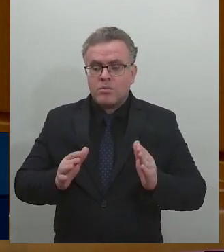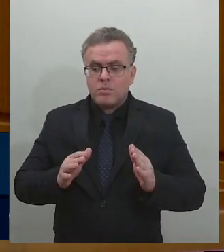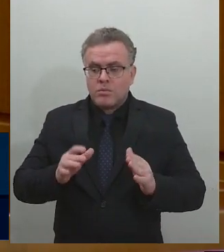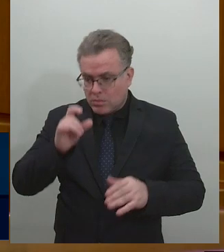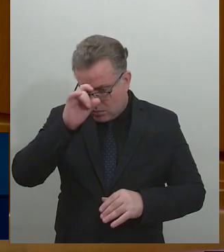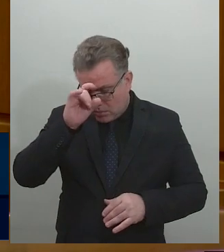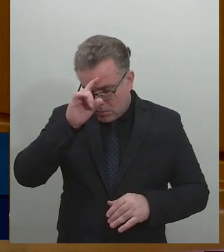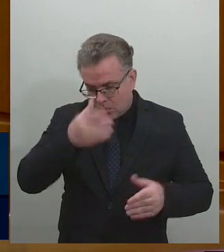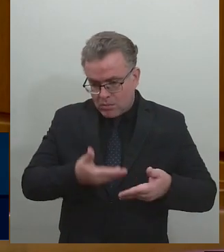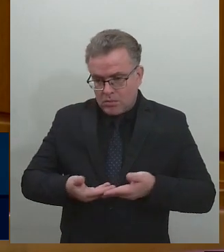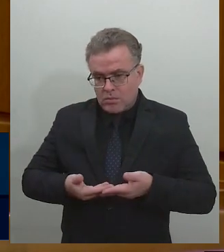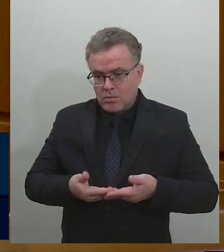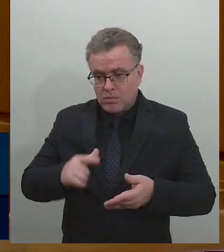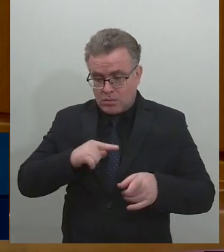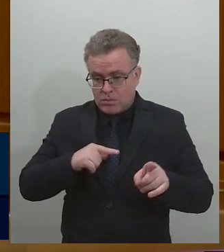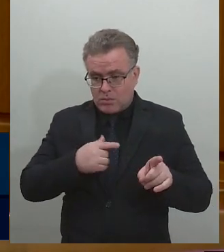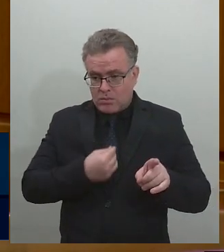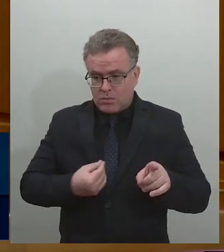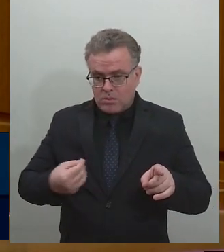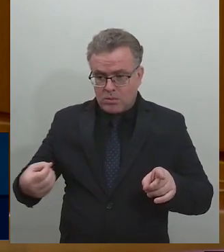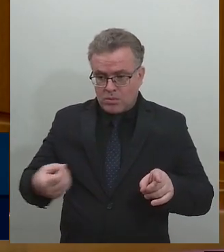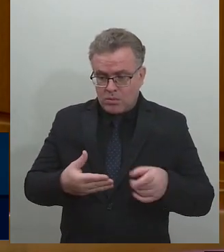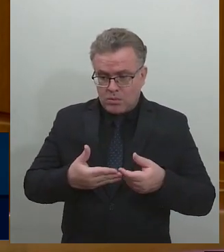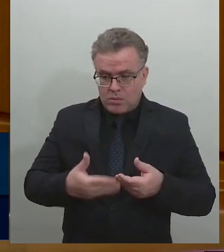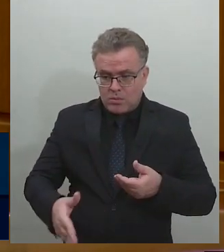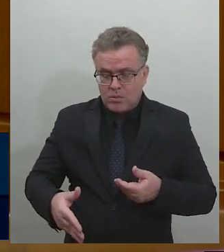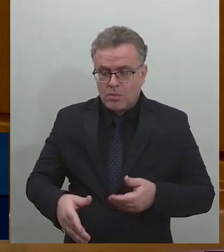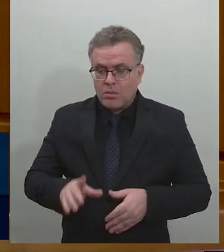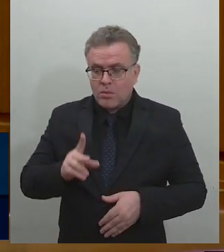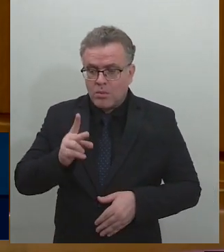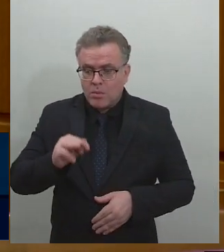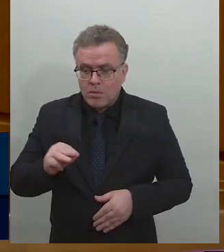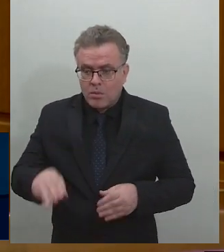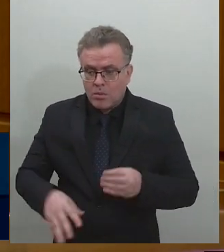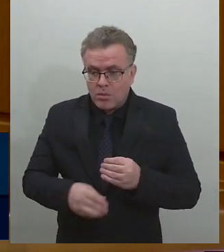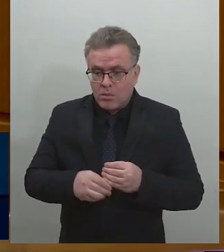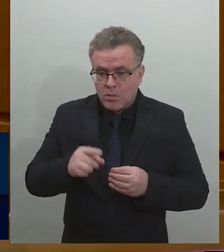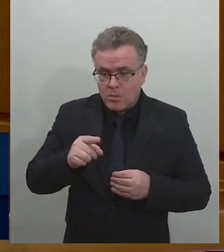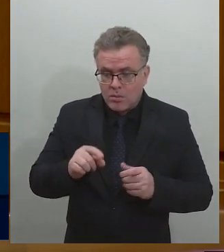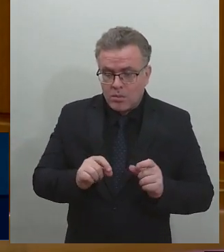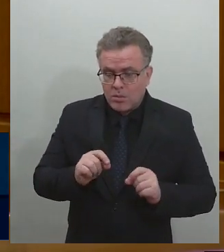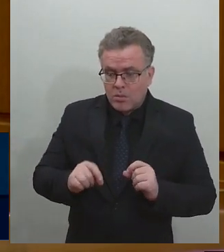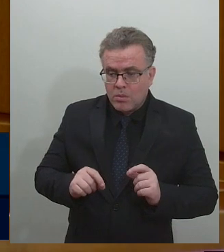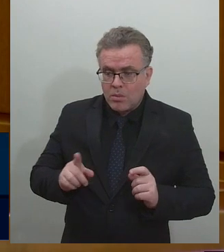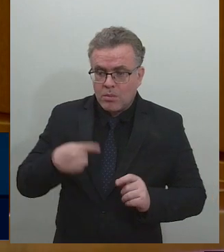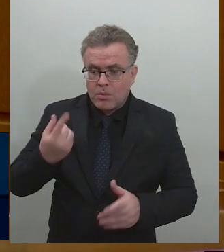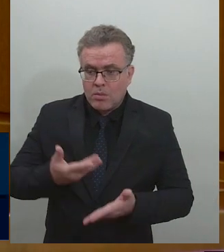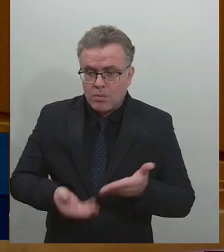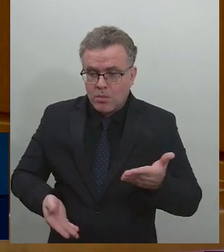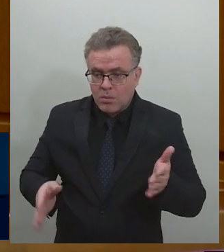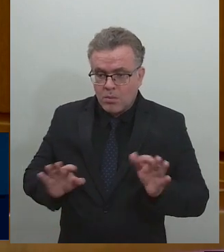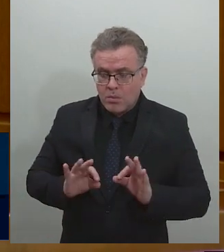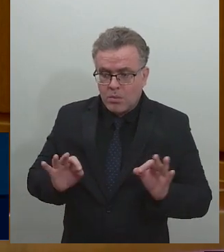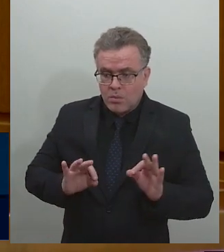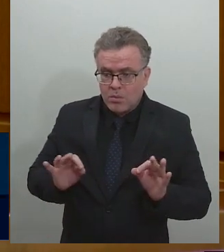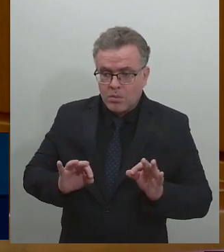alguma. Mais dois minutos, deputado. Obrigado, senhor presidente. Não podemos perder uma maternidade daquela,